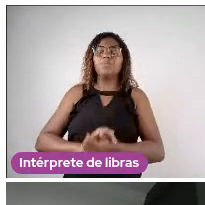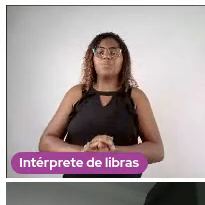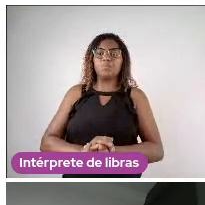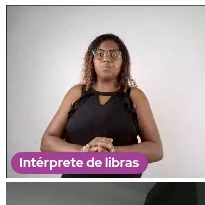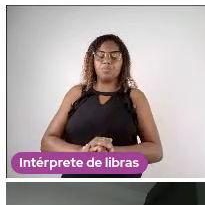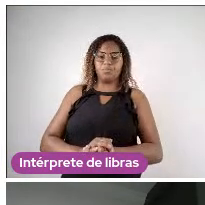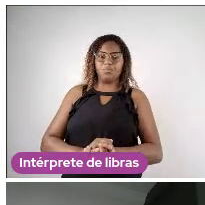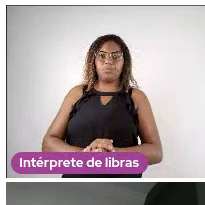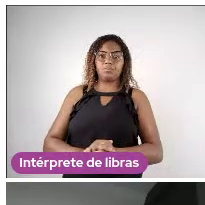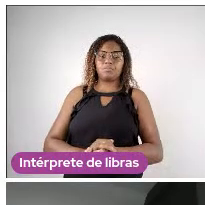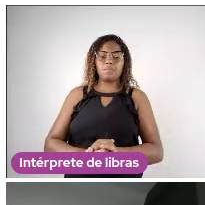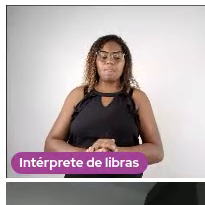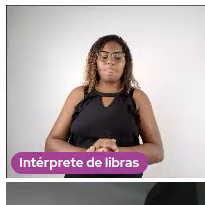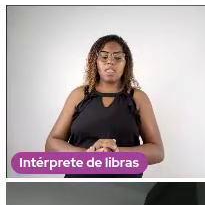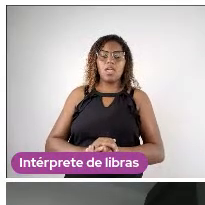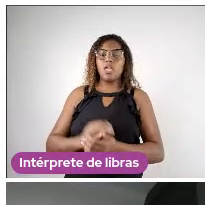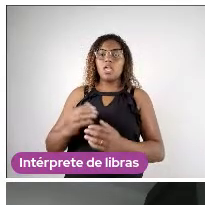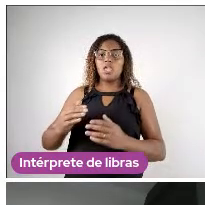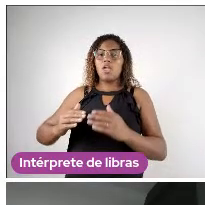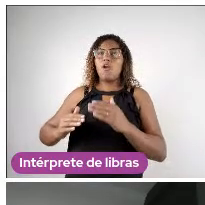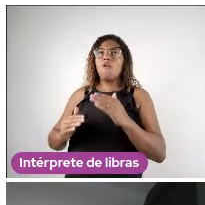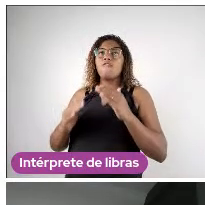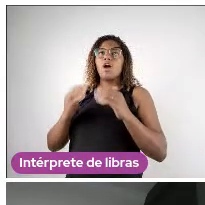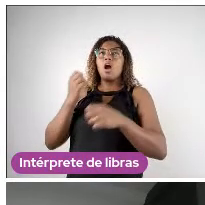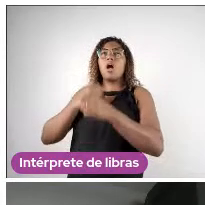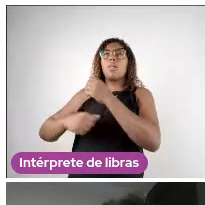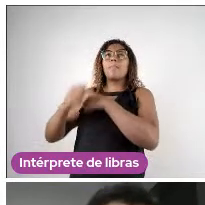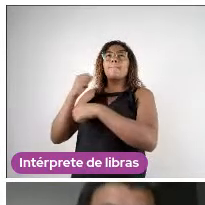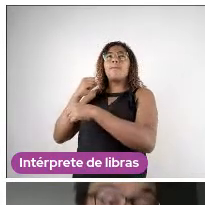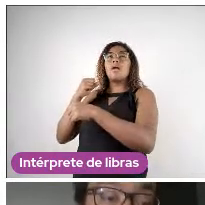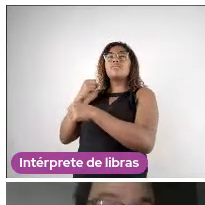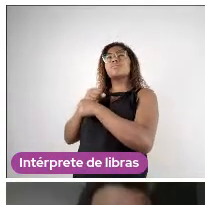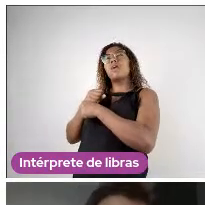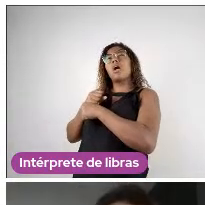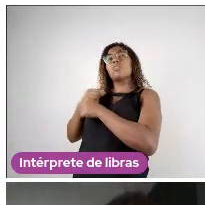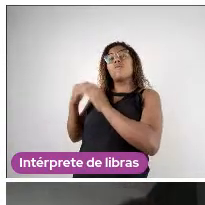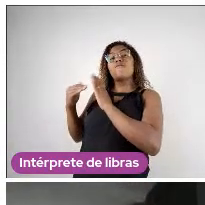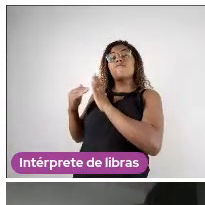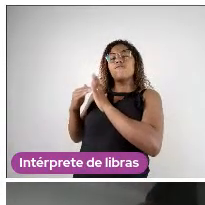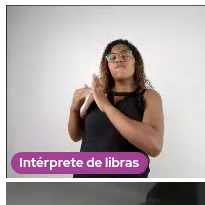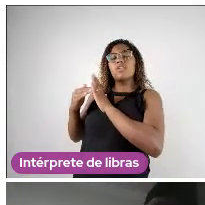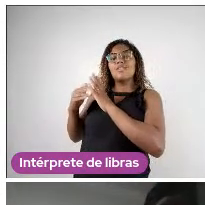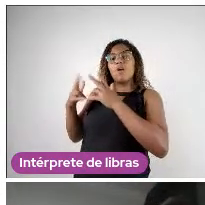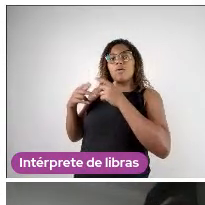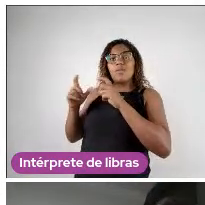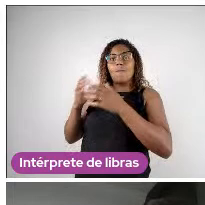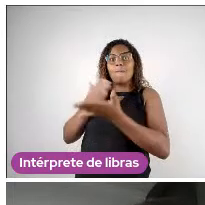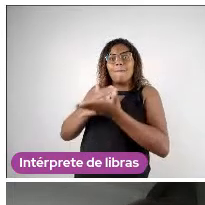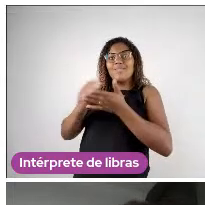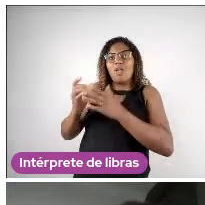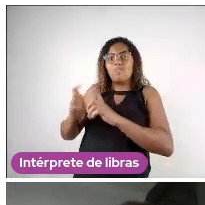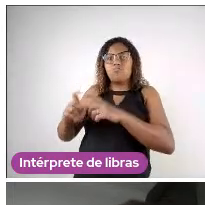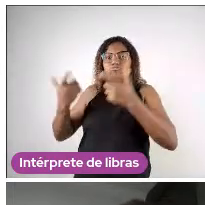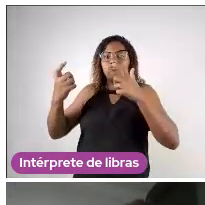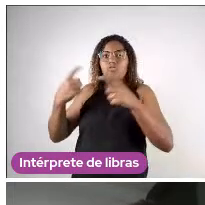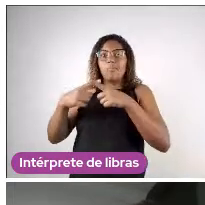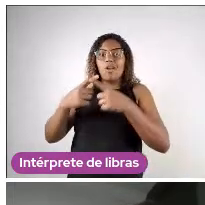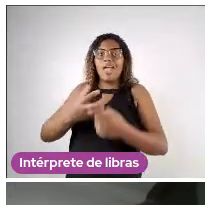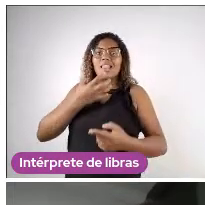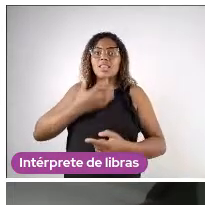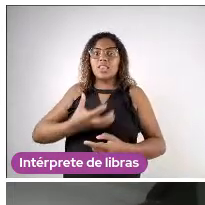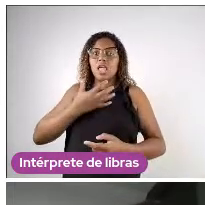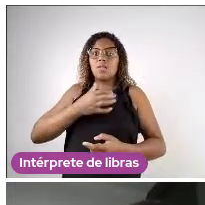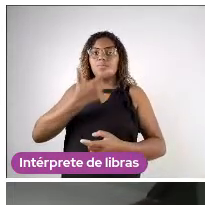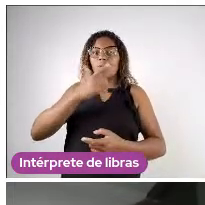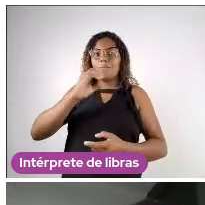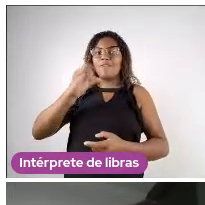E, a partir do final do ano passado, a coisa começou a realmente crescer, porque foi justamente em dezembro de 2021 que